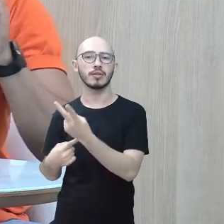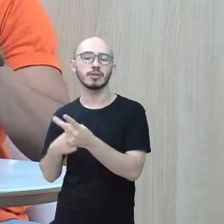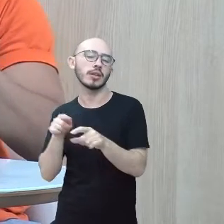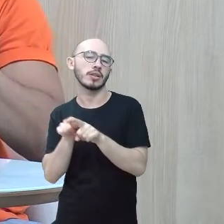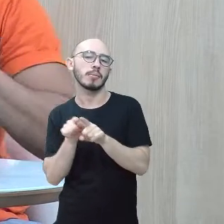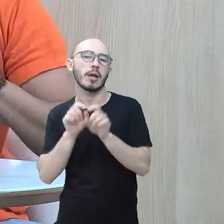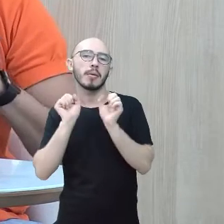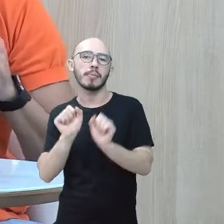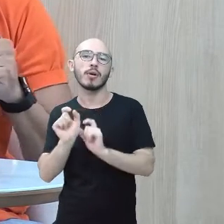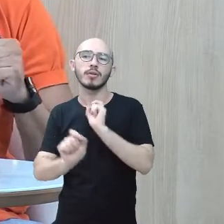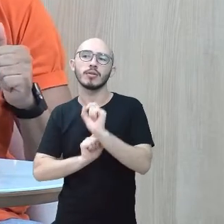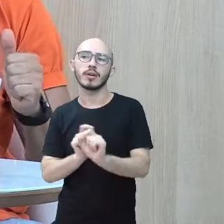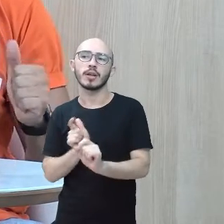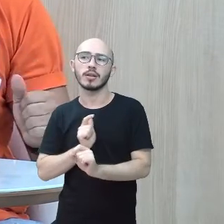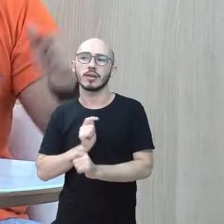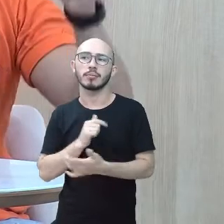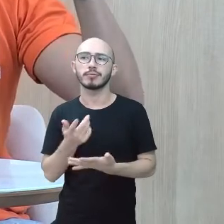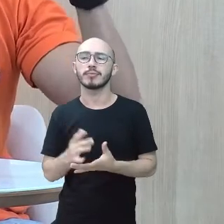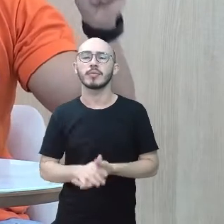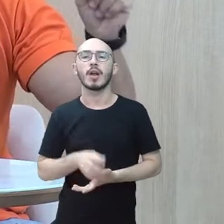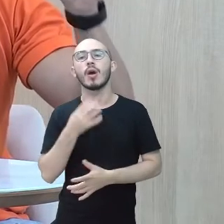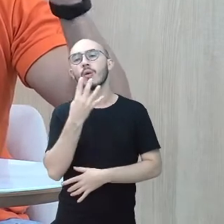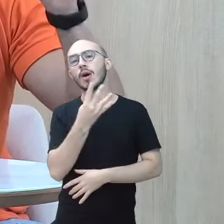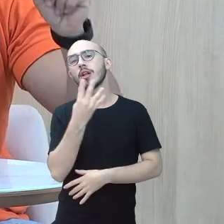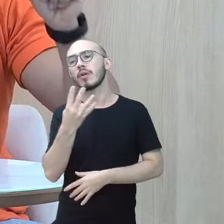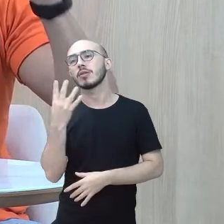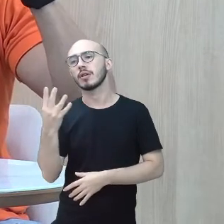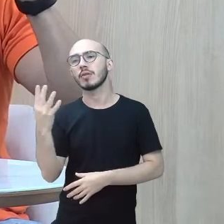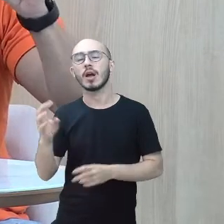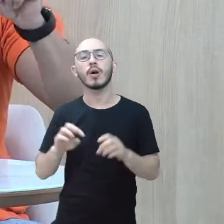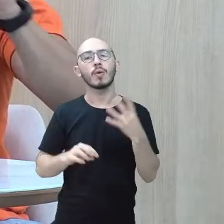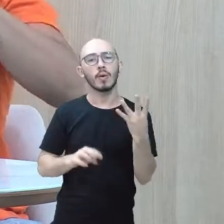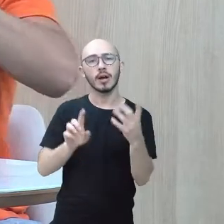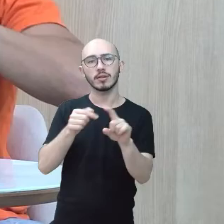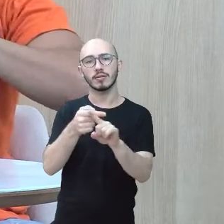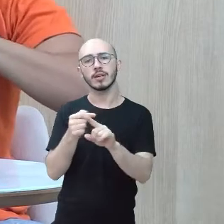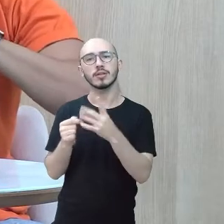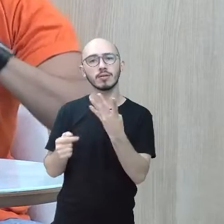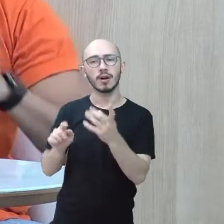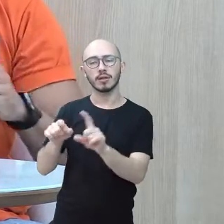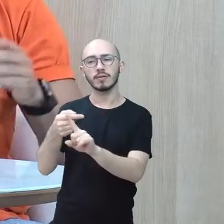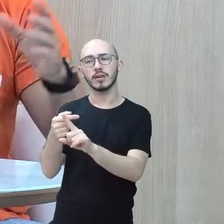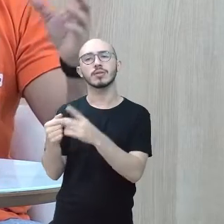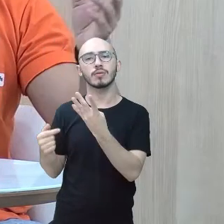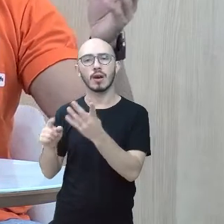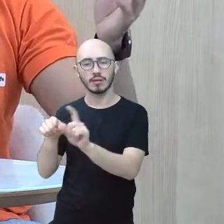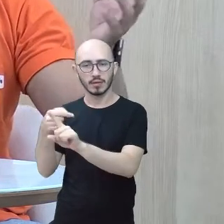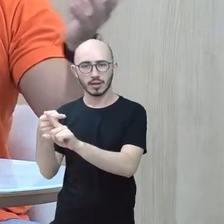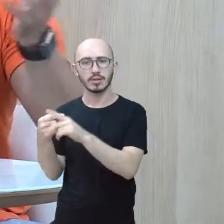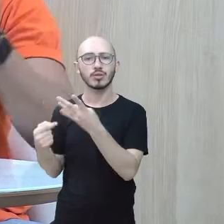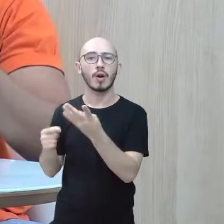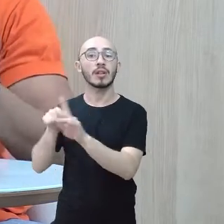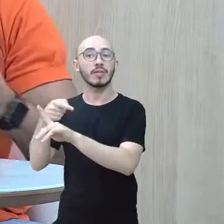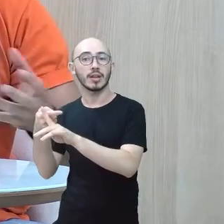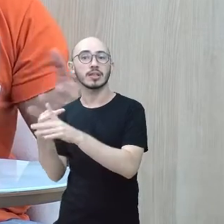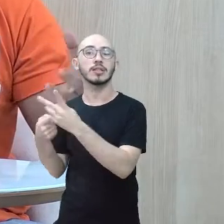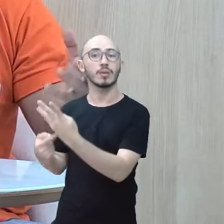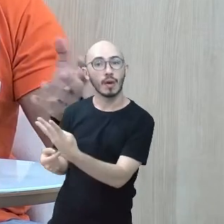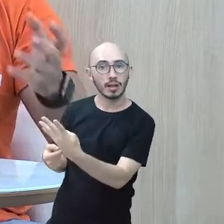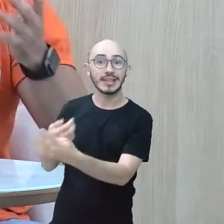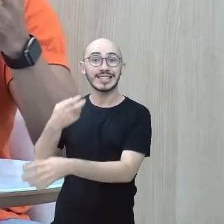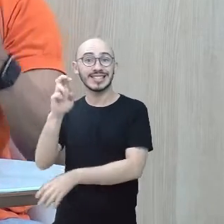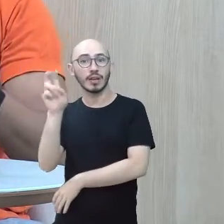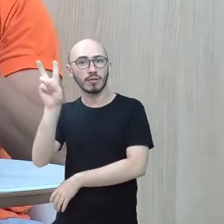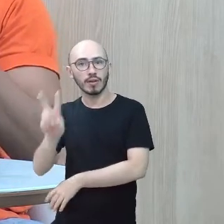produto de vários números 4 aí, por exemplo, 4 vezes 4 vezes 4, 5 vezes, você pode também representar esse